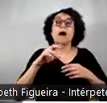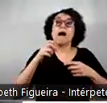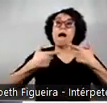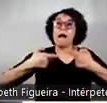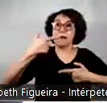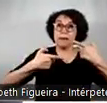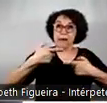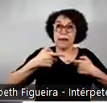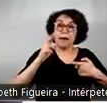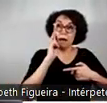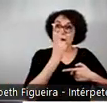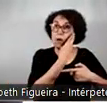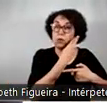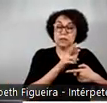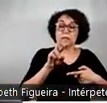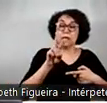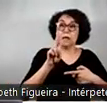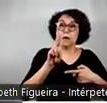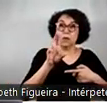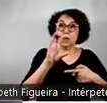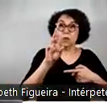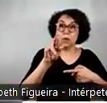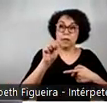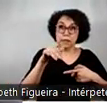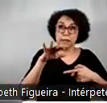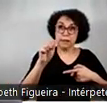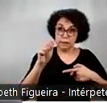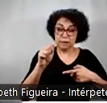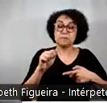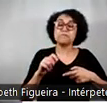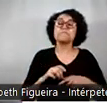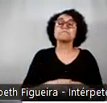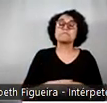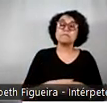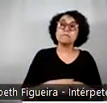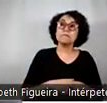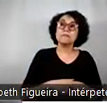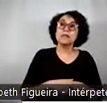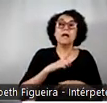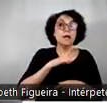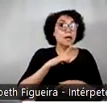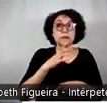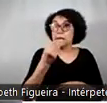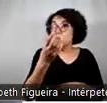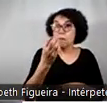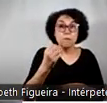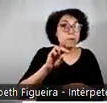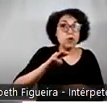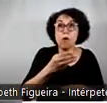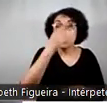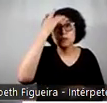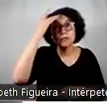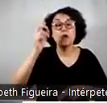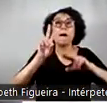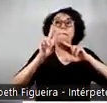tem uma cifra, né, de 4 milhões de pessoas que estão detidas, né, nessas prisões administrativas da Europa, né, por toda a